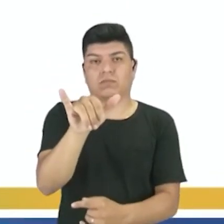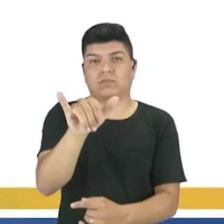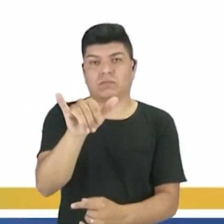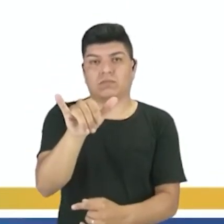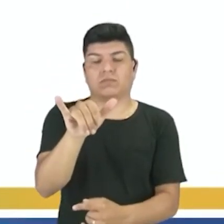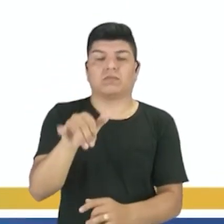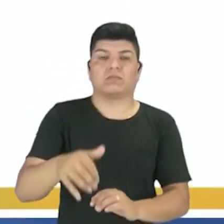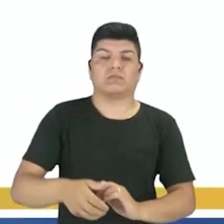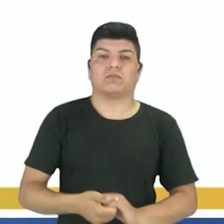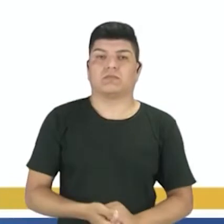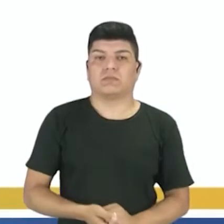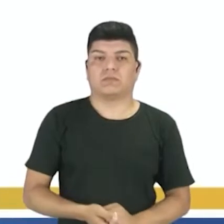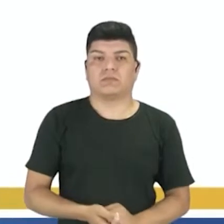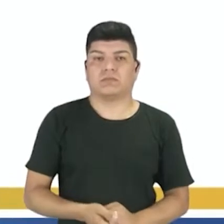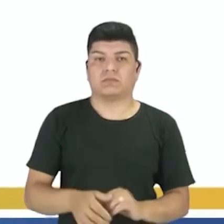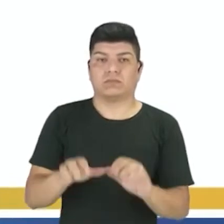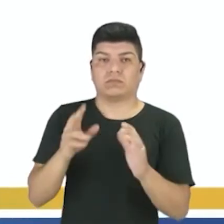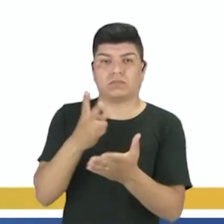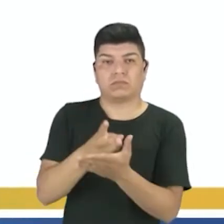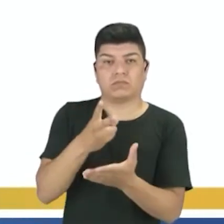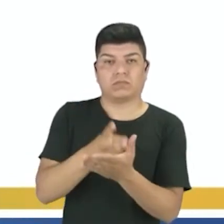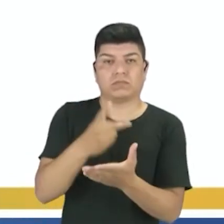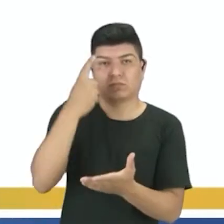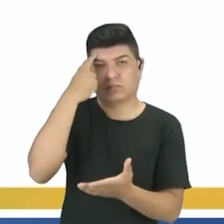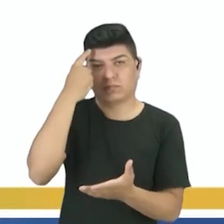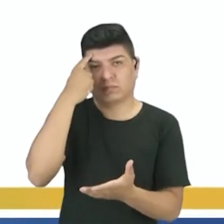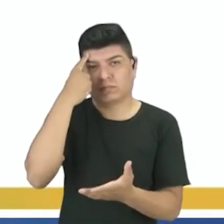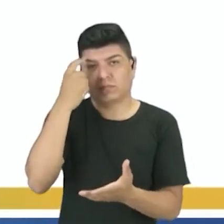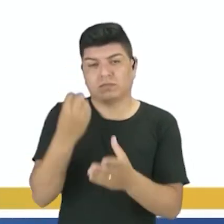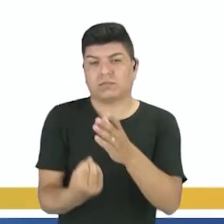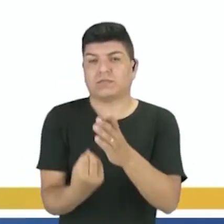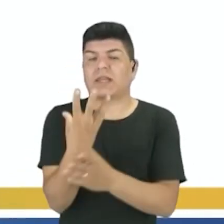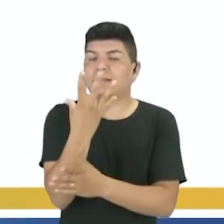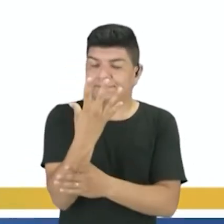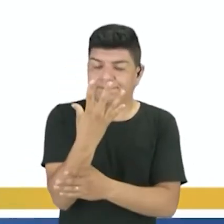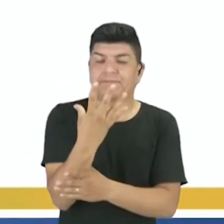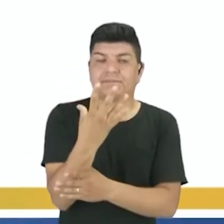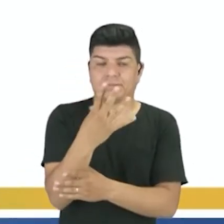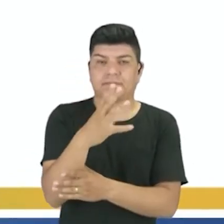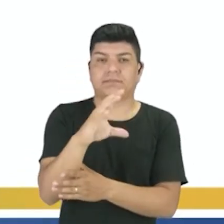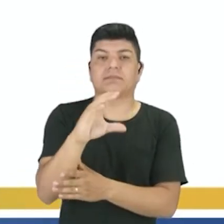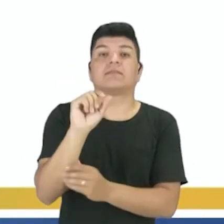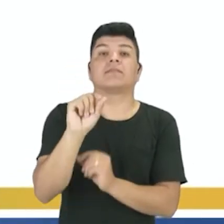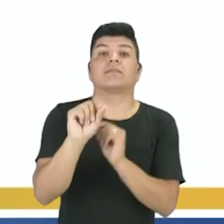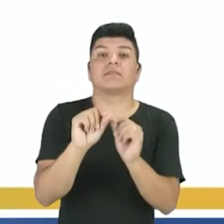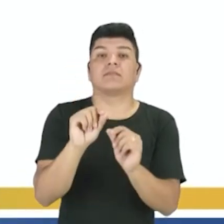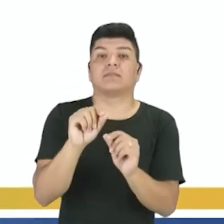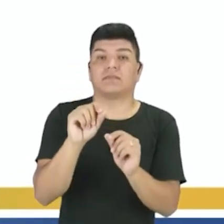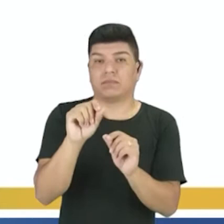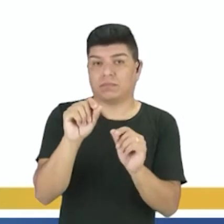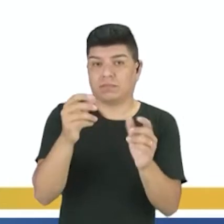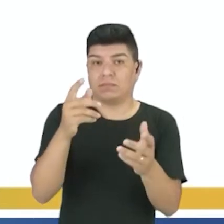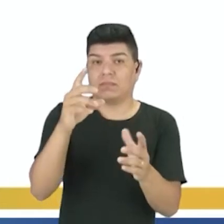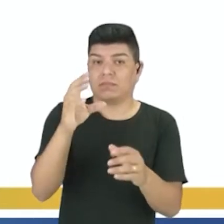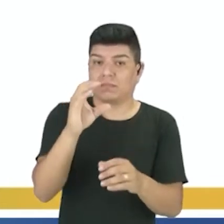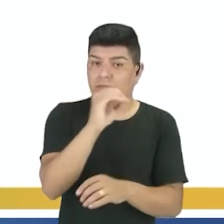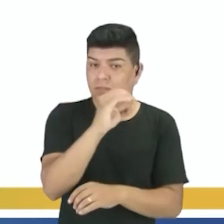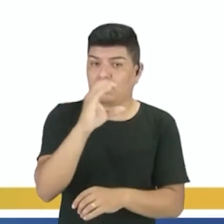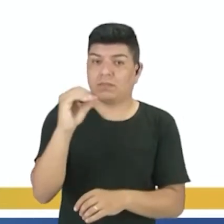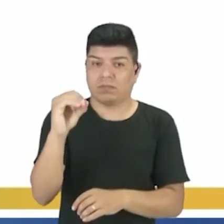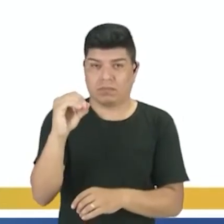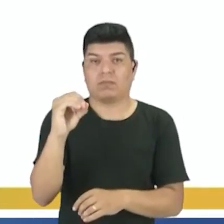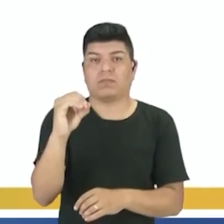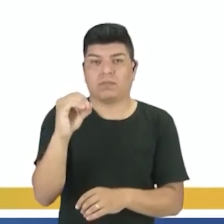relação ao eixo y. Sempre tenha em mente que a origem do plano cartesiano é o ponto 0, 0. É onde